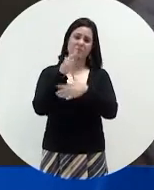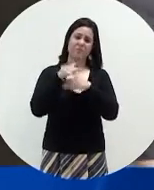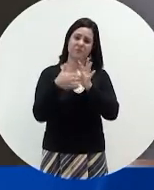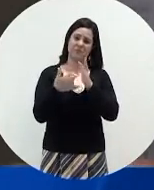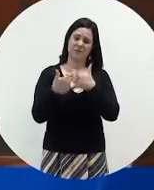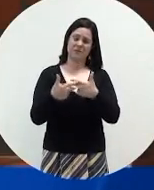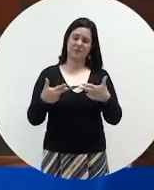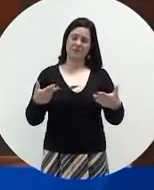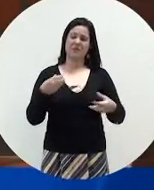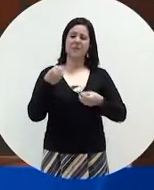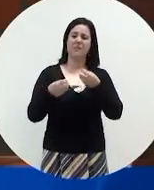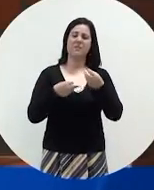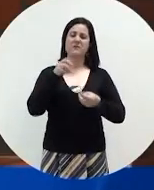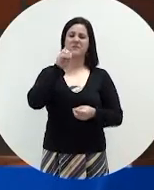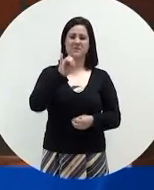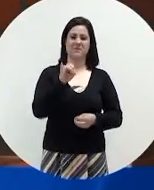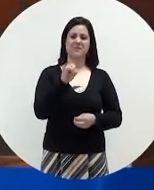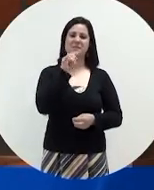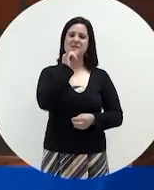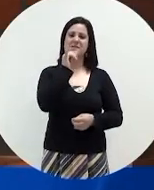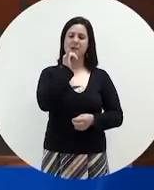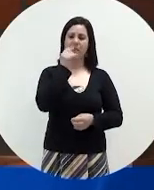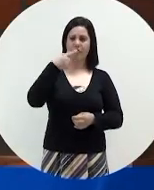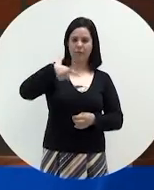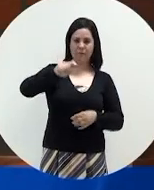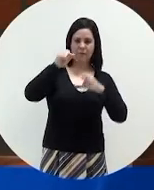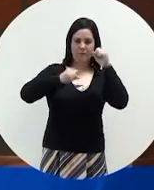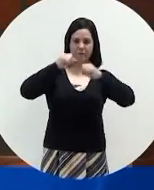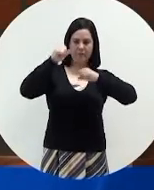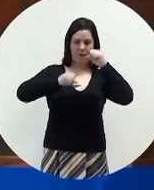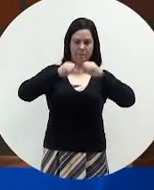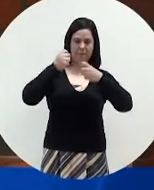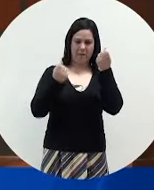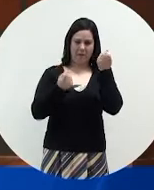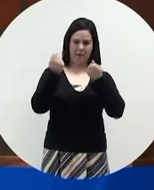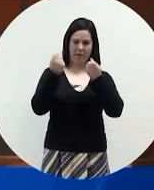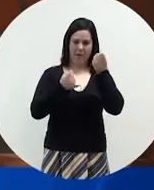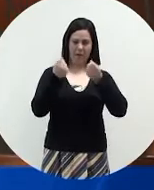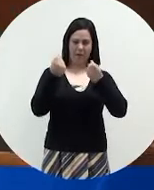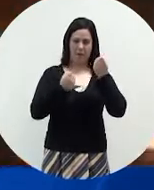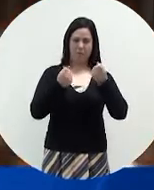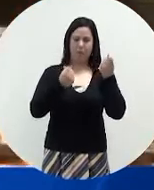Eu vou terminar esse argumento, porque não vale a pena a gente gastar tanto tempo aqui.